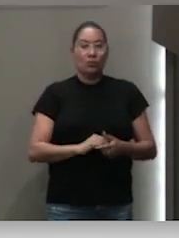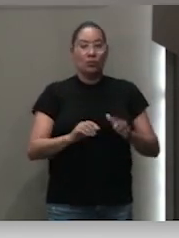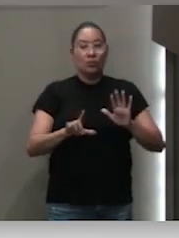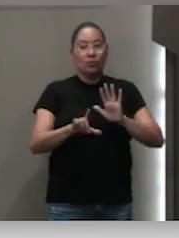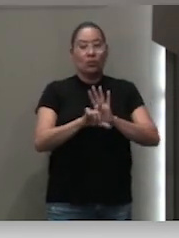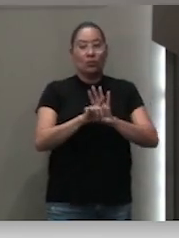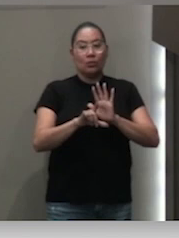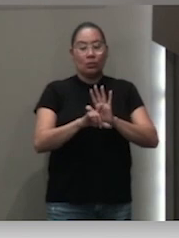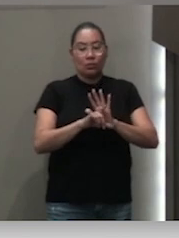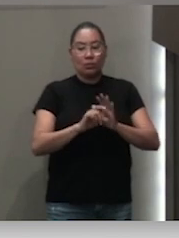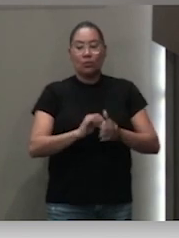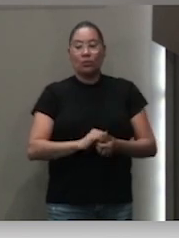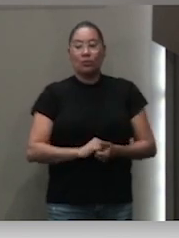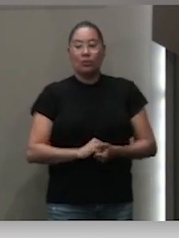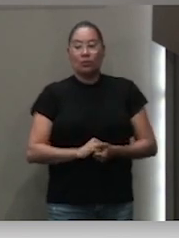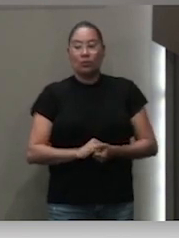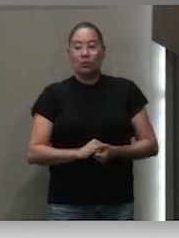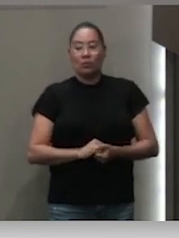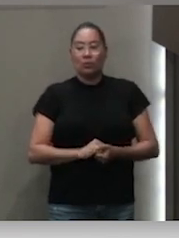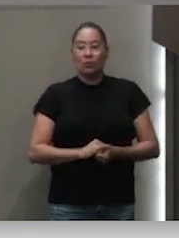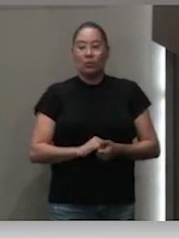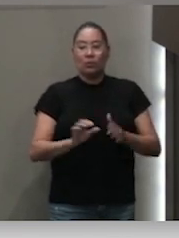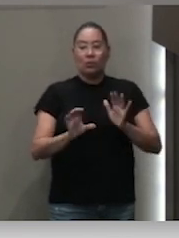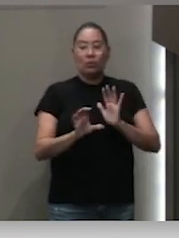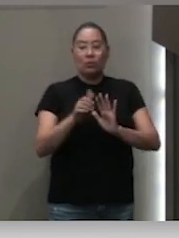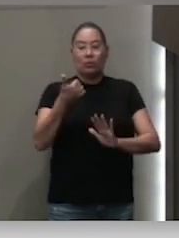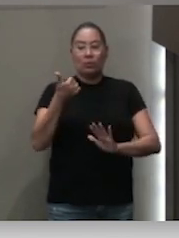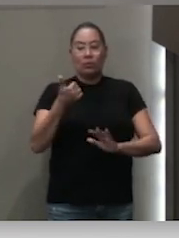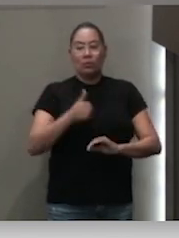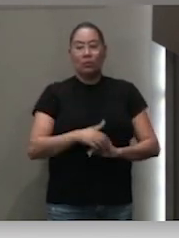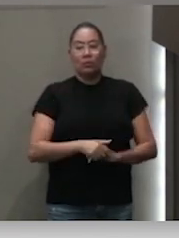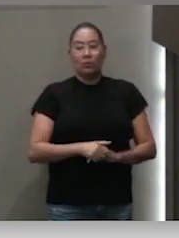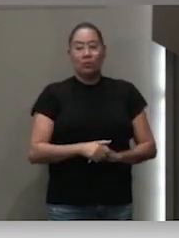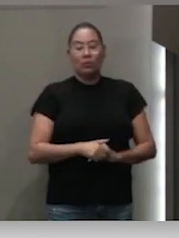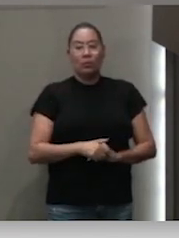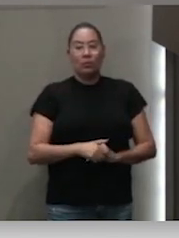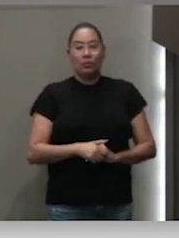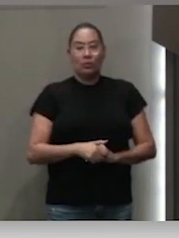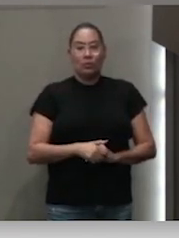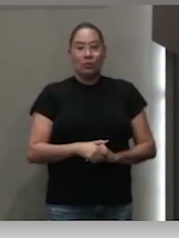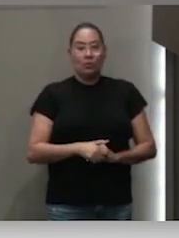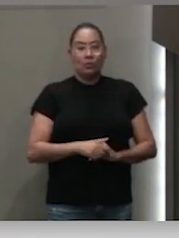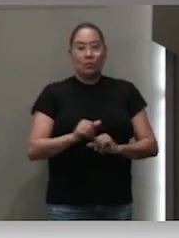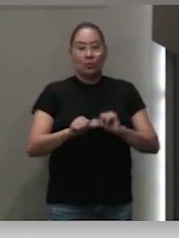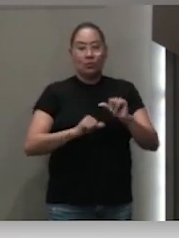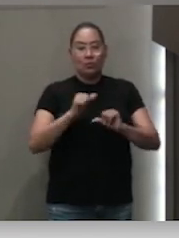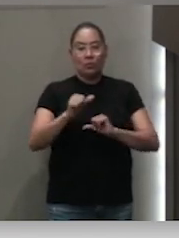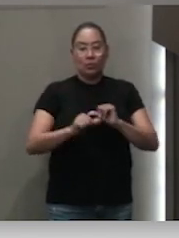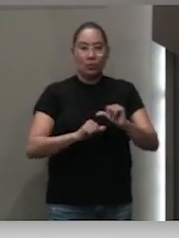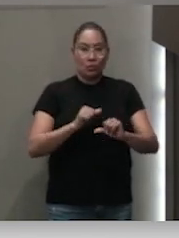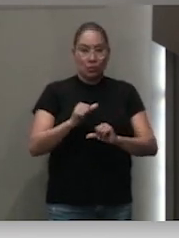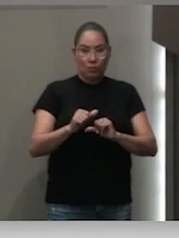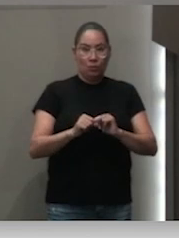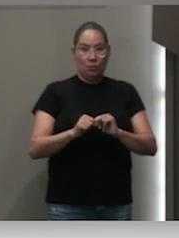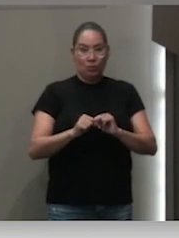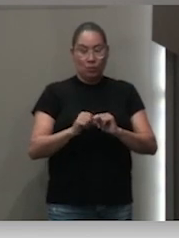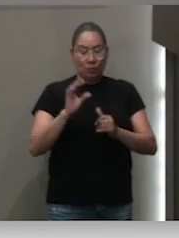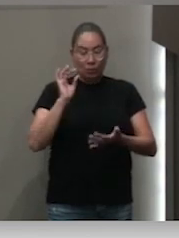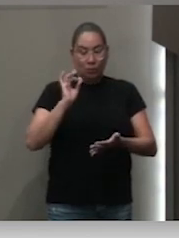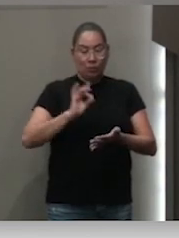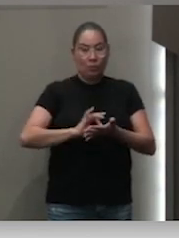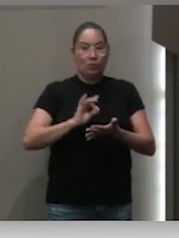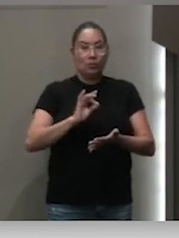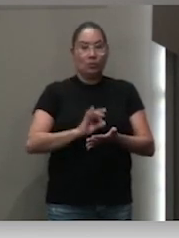lei que foi a primeira para tornar patrimônio imaterial de